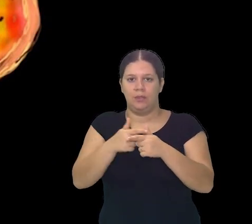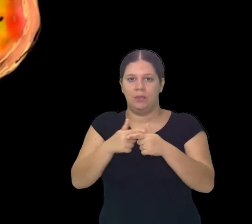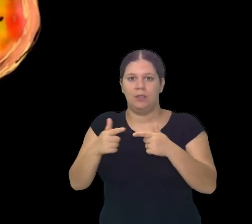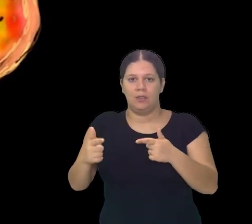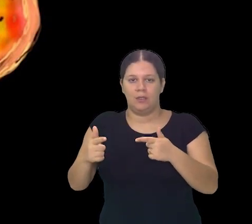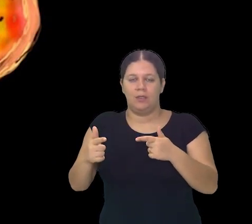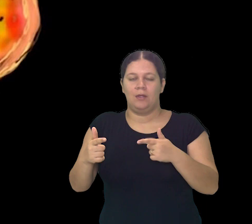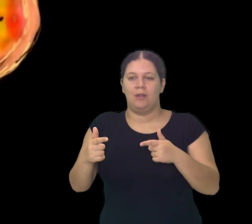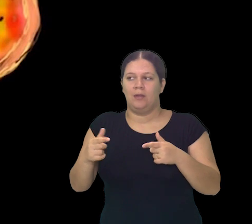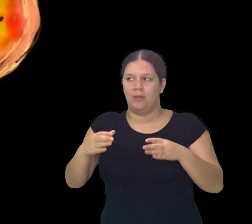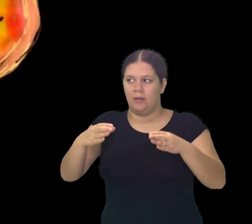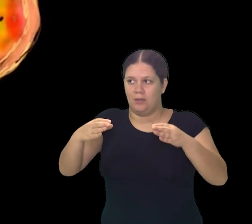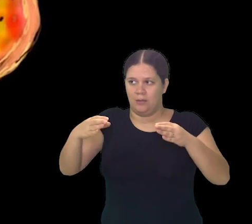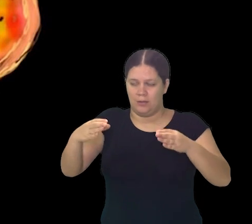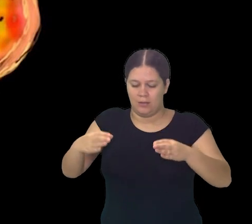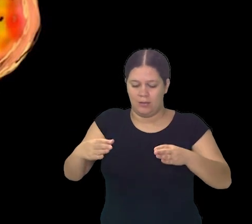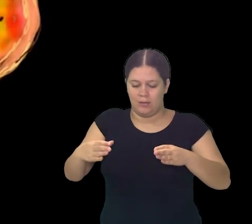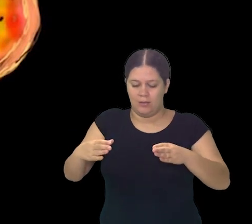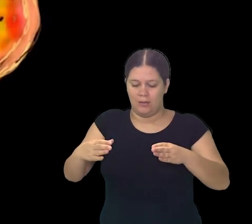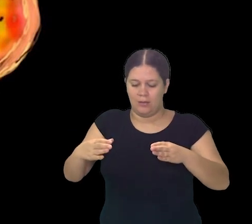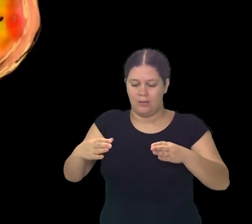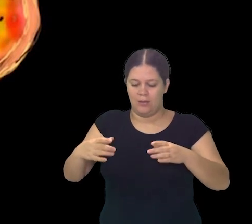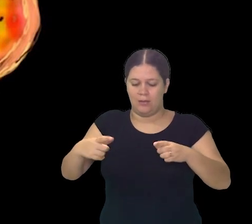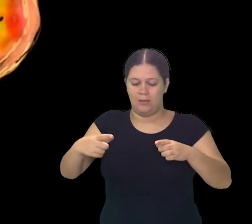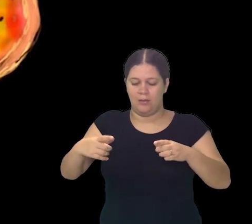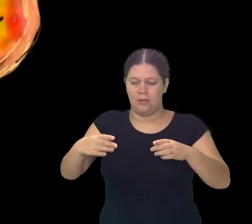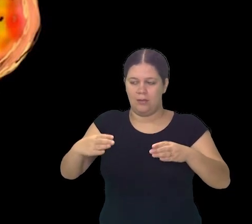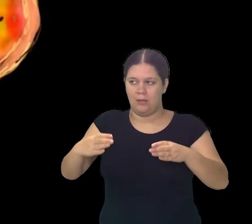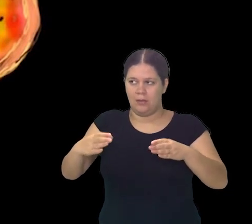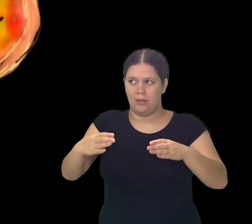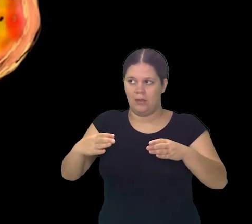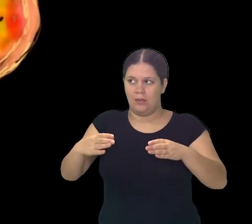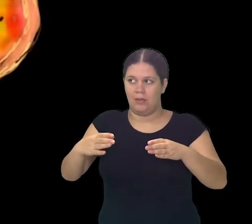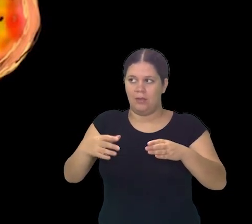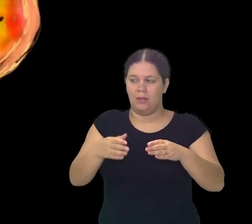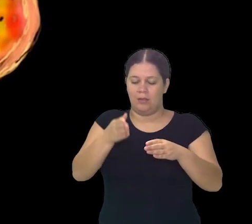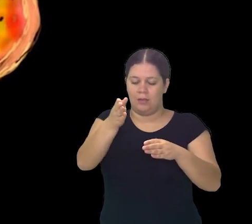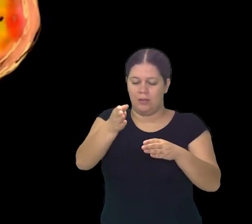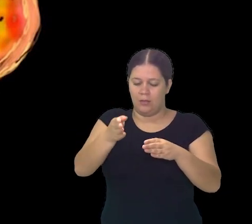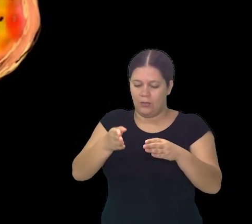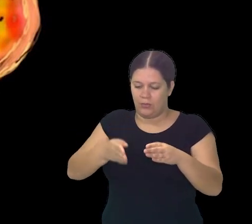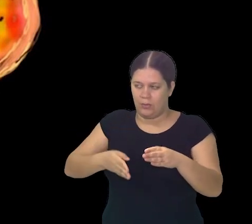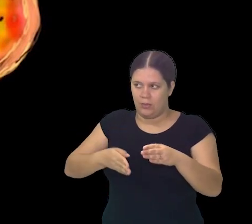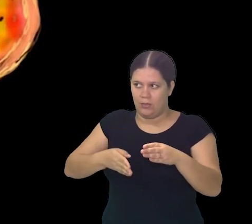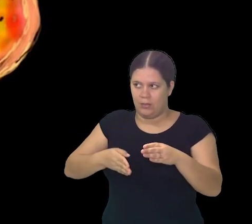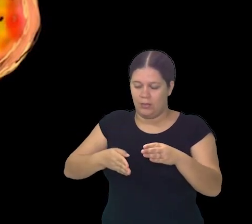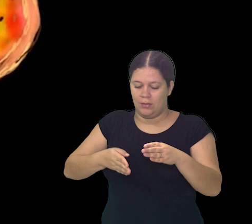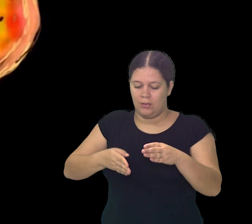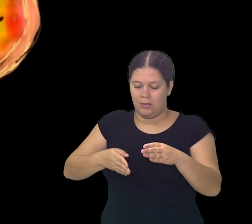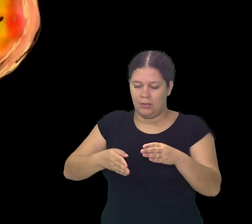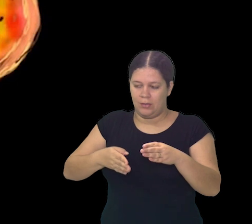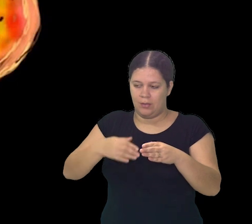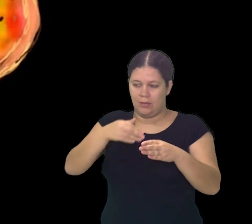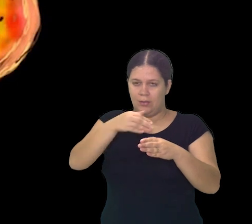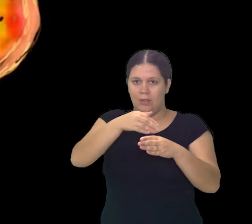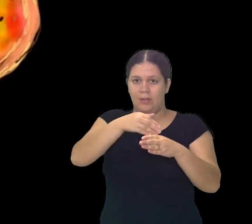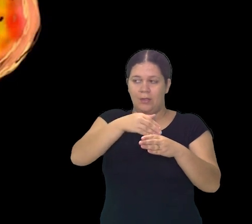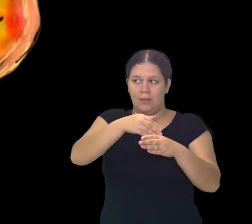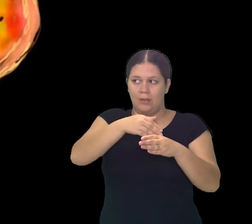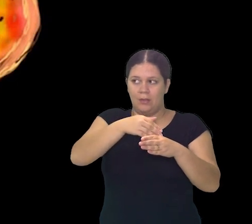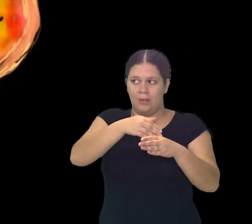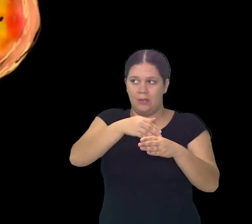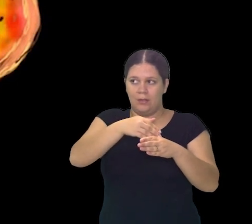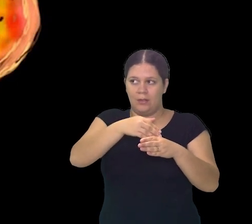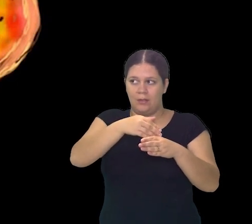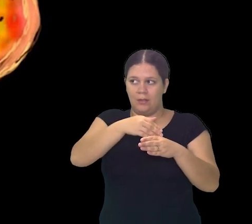Agora, podemos cortar uma vez assim. E agora tem os 2